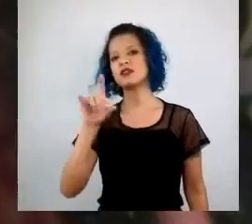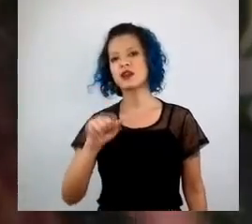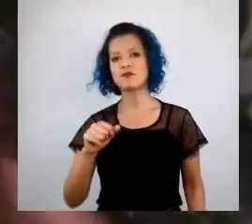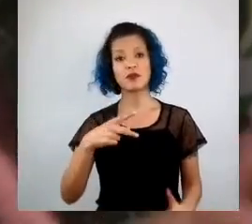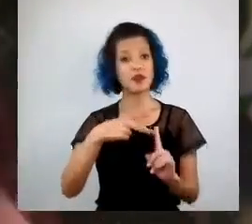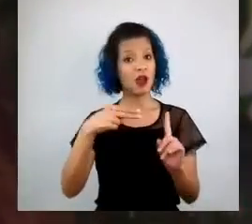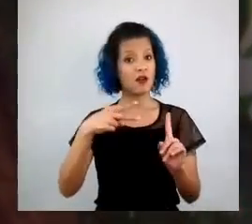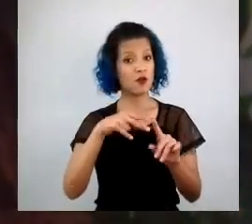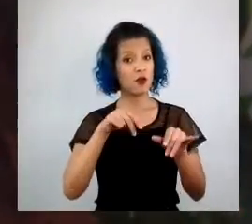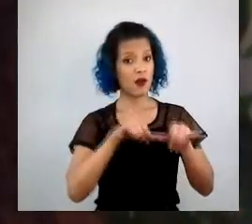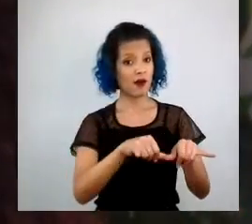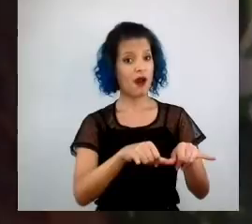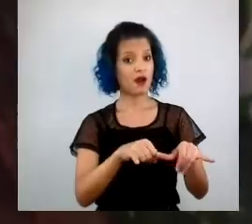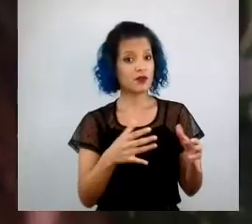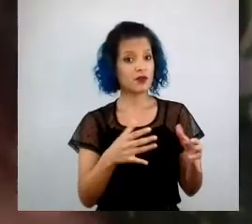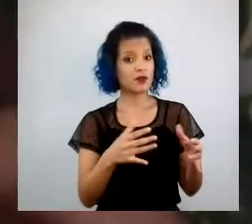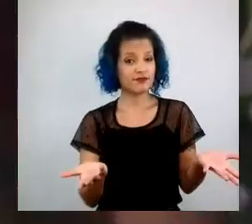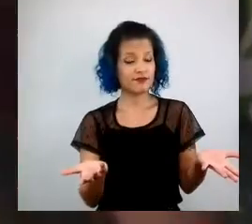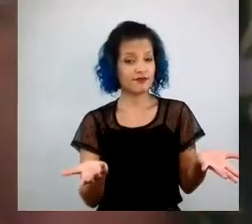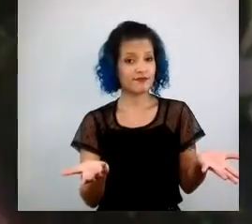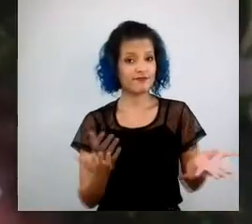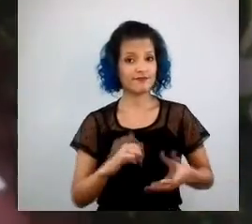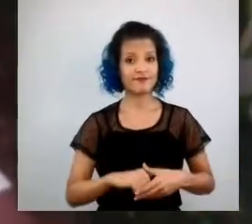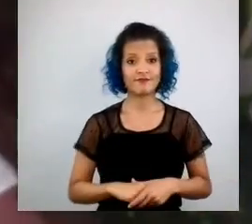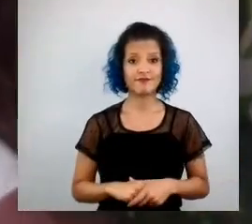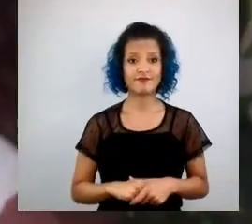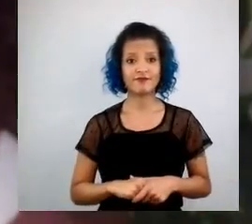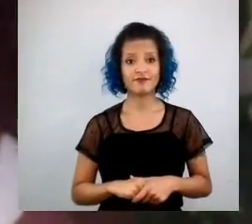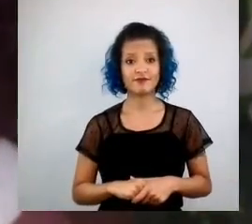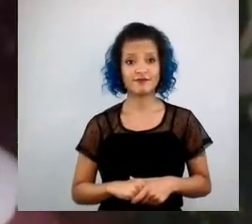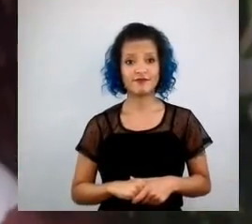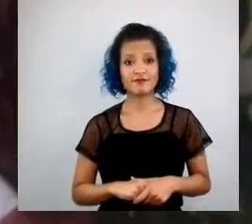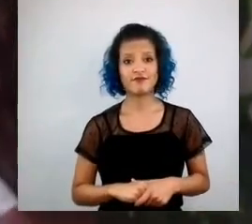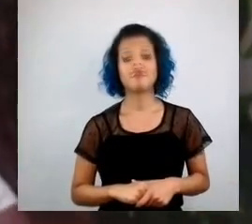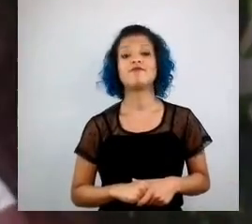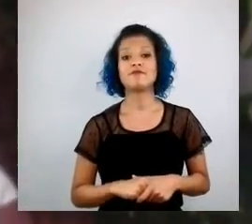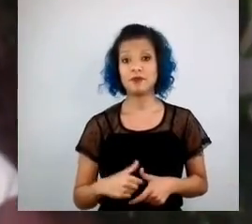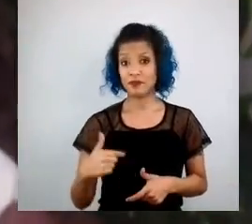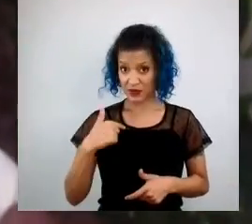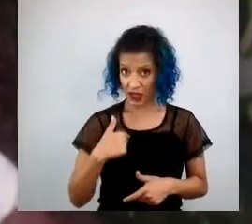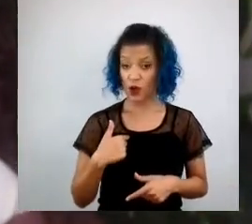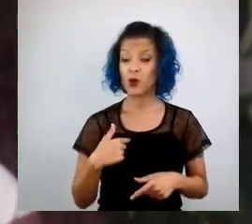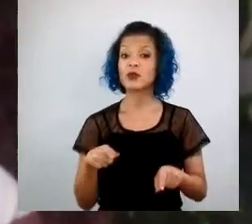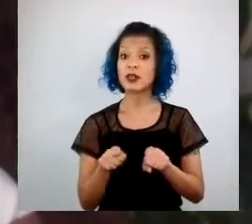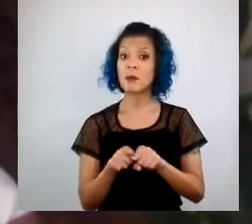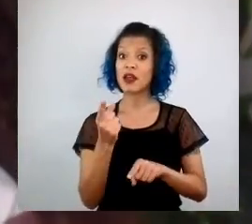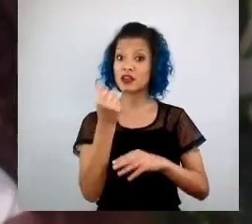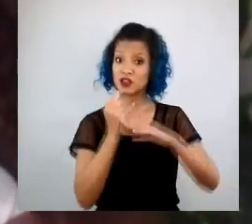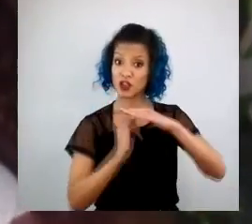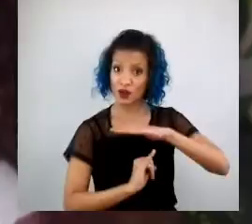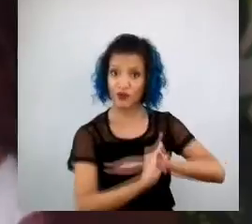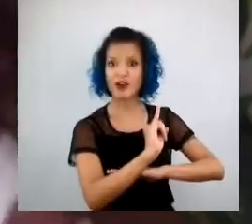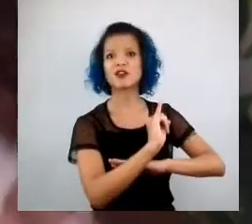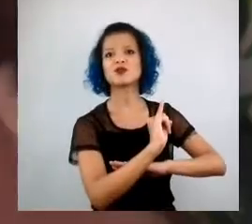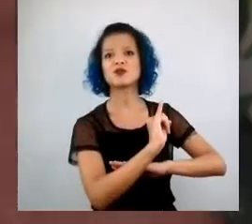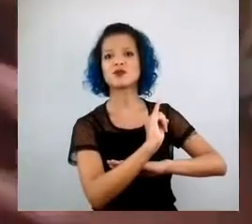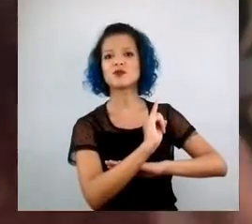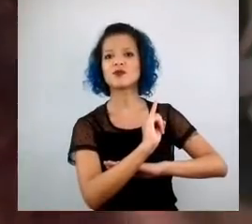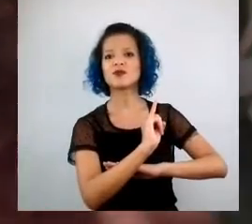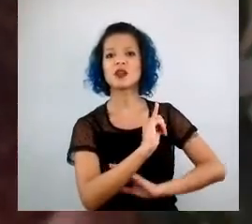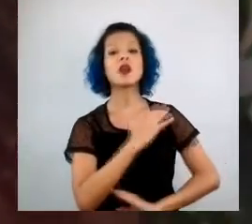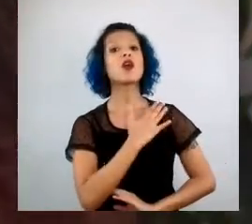Eu invisto, além de atuar, também sou investidora, e gosto muito do mercado de ações,